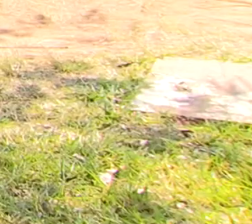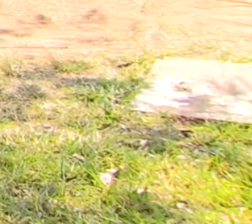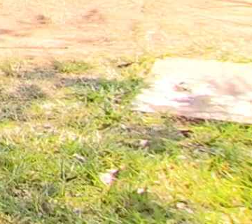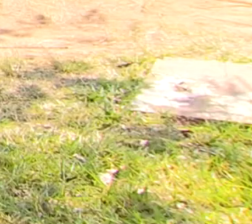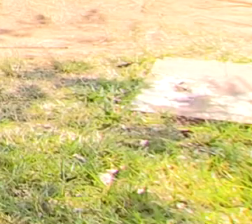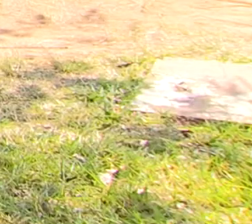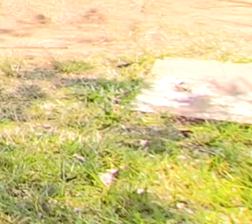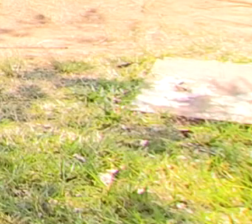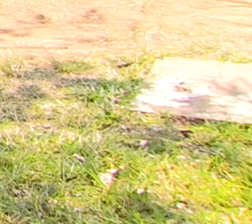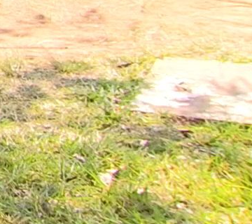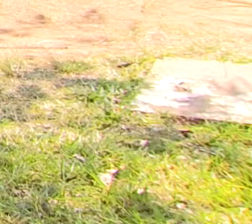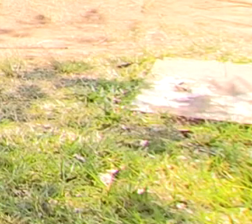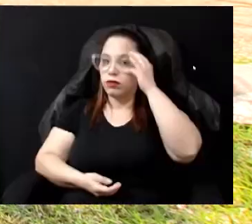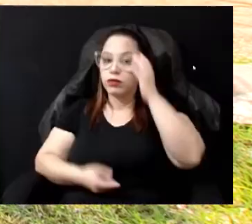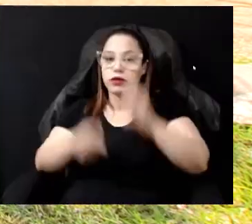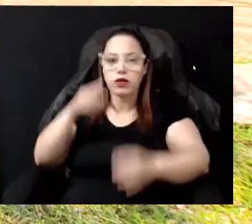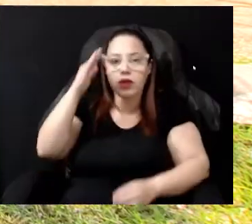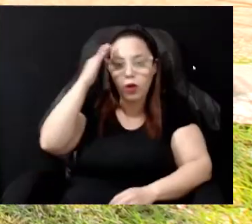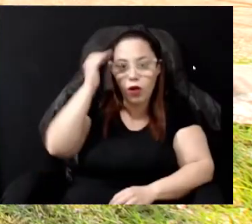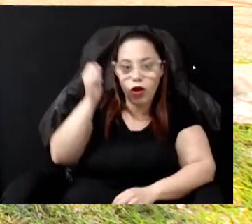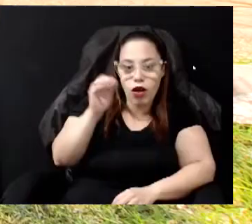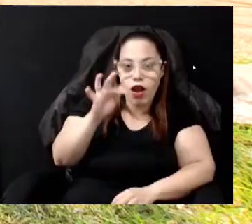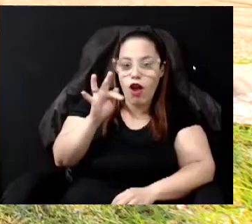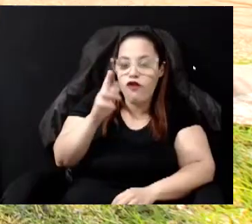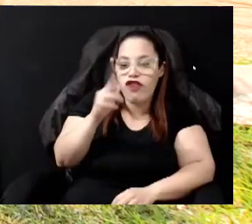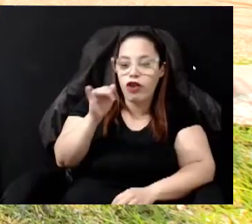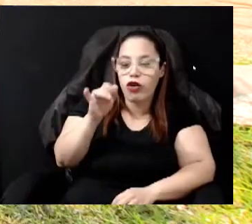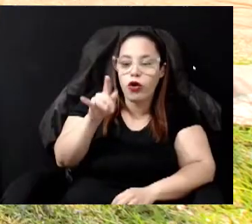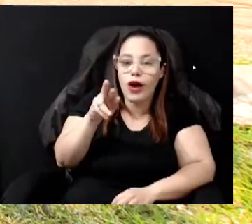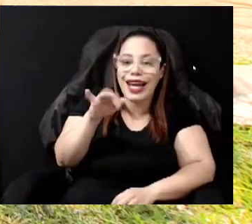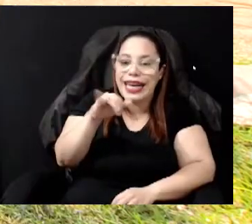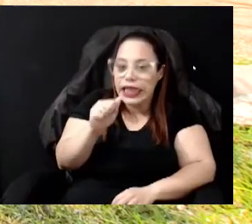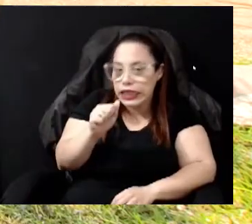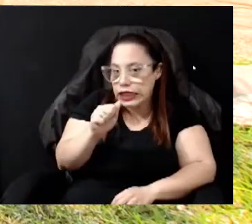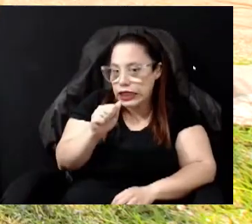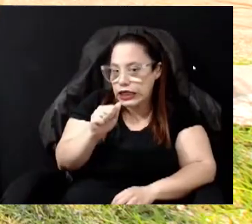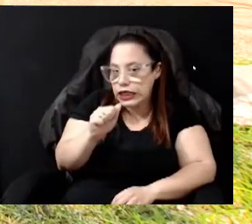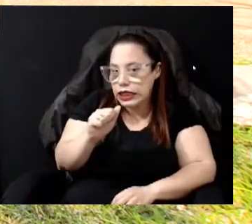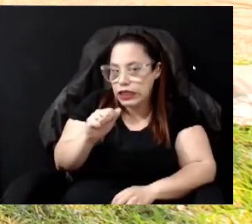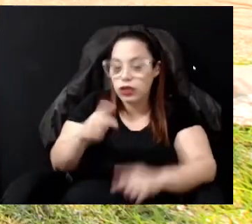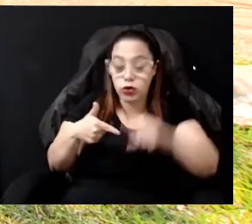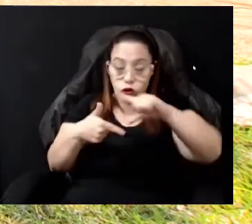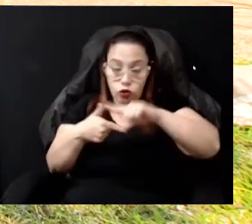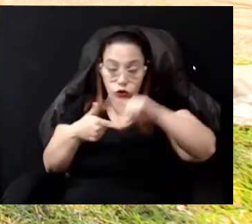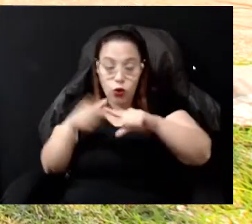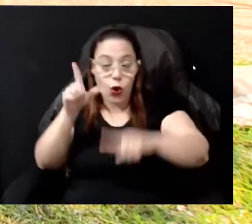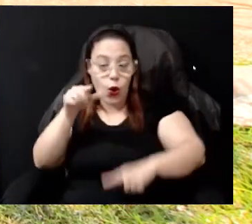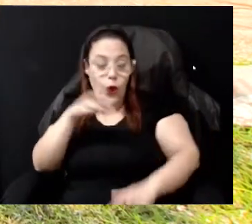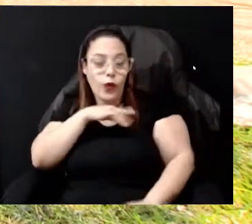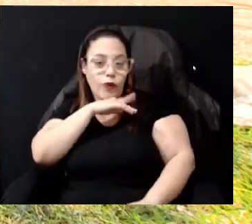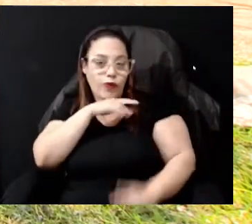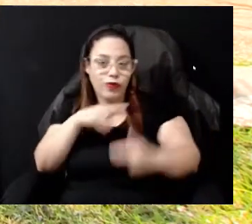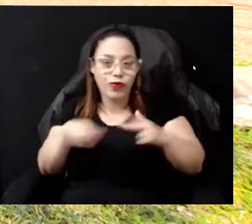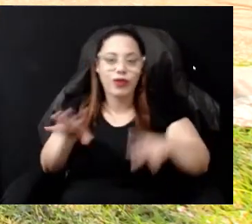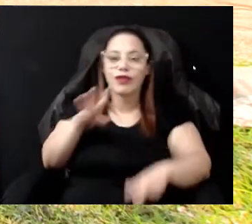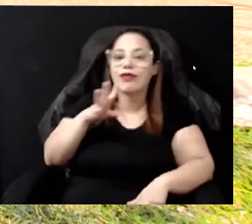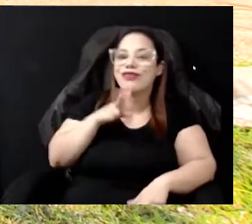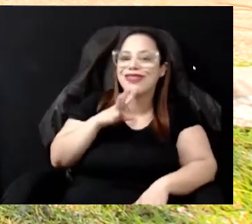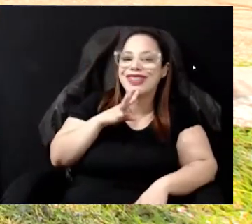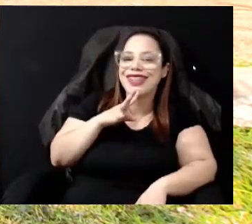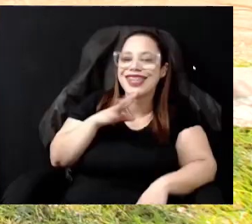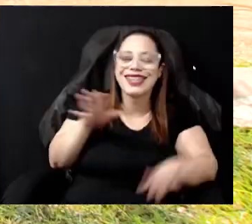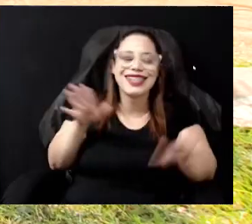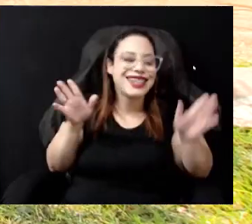Você sabe o que é a falcoaria? No quadro É o Bicho de hoje você vai conhecer o trabalho dessa ave de rapina aqui